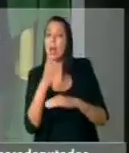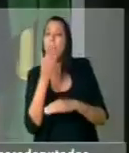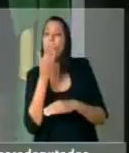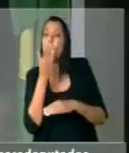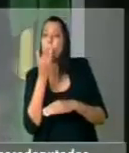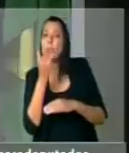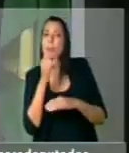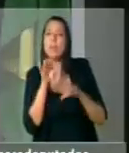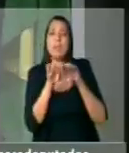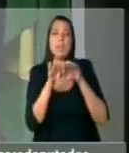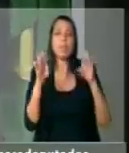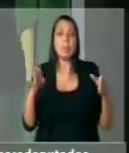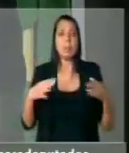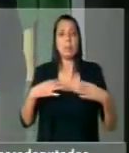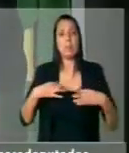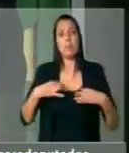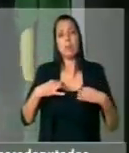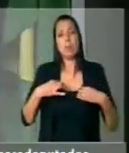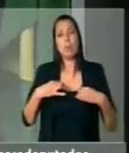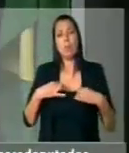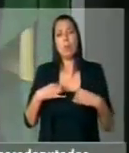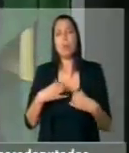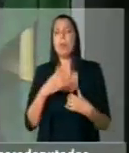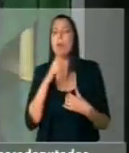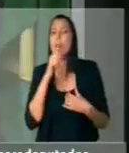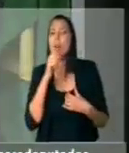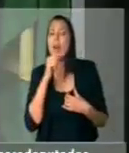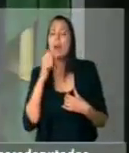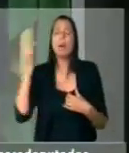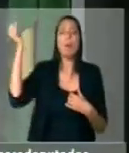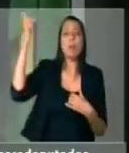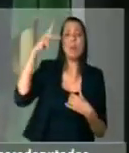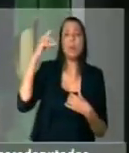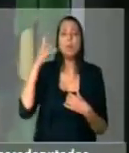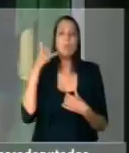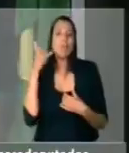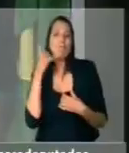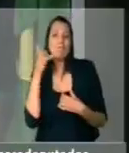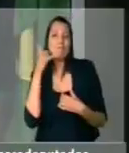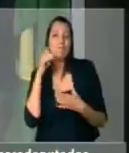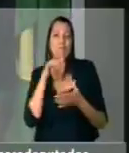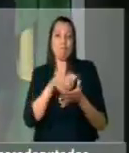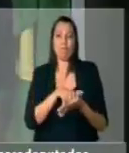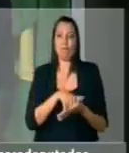na mesa, o vestuário, a água, a luz, o telefone.